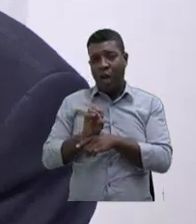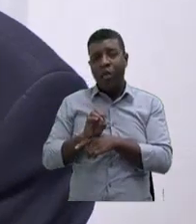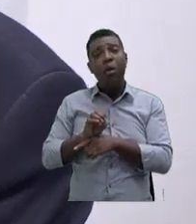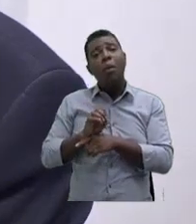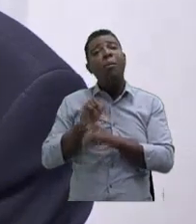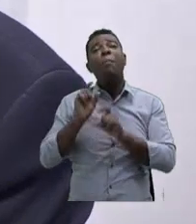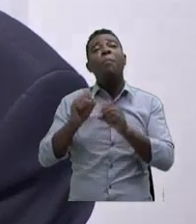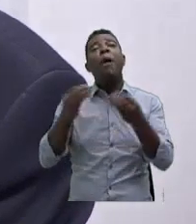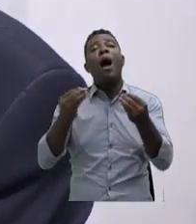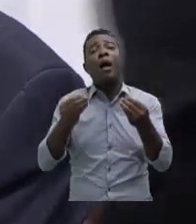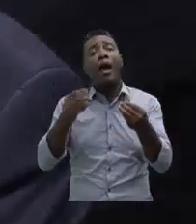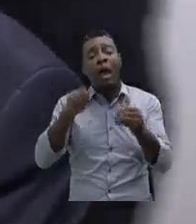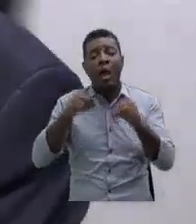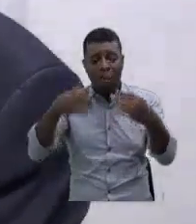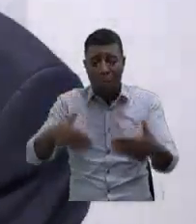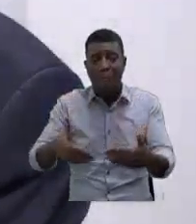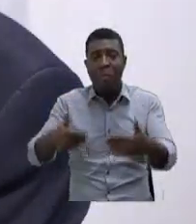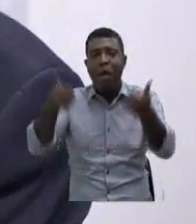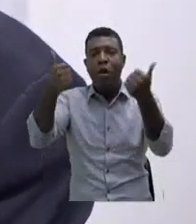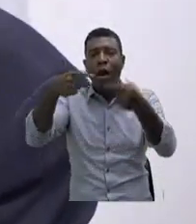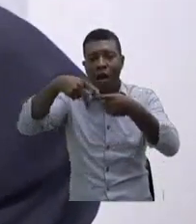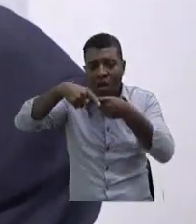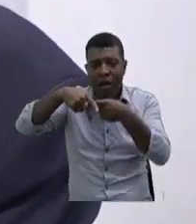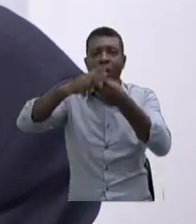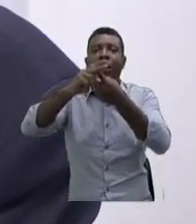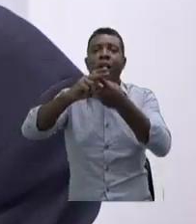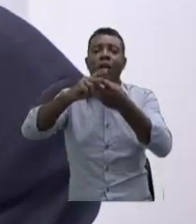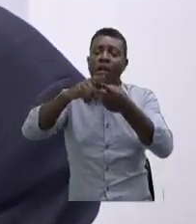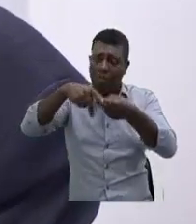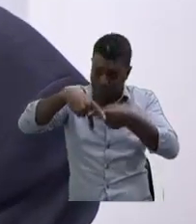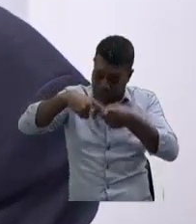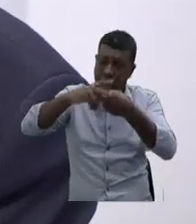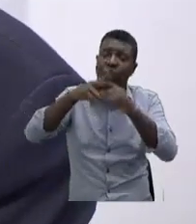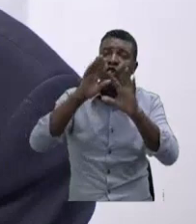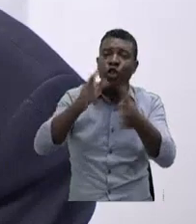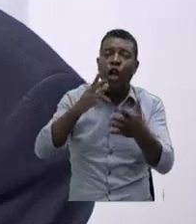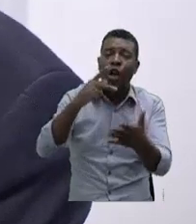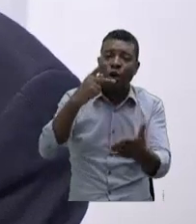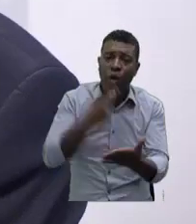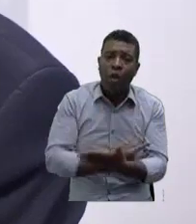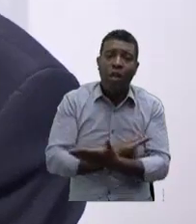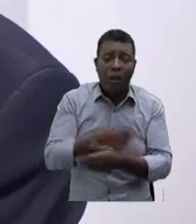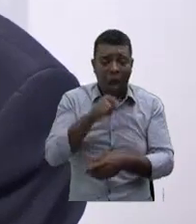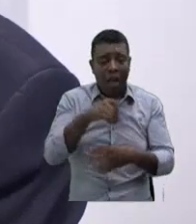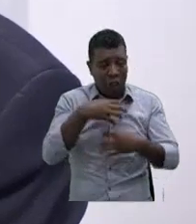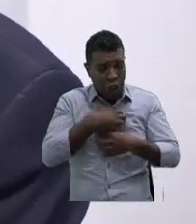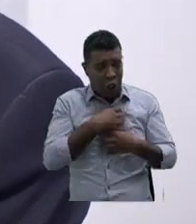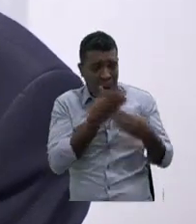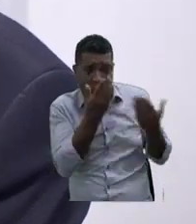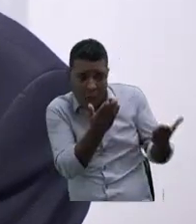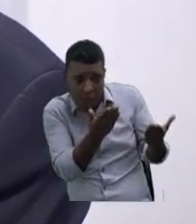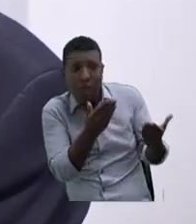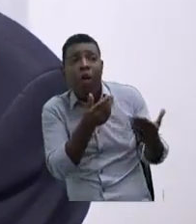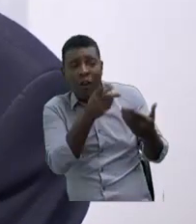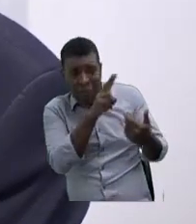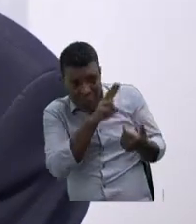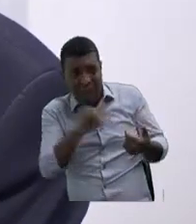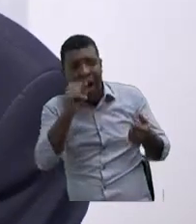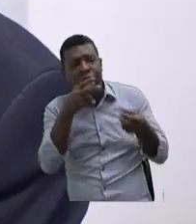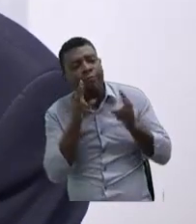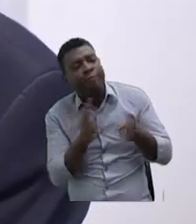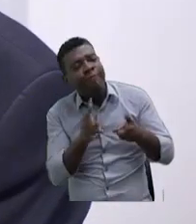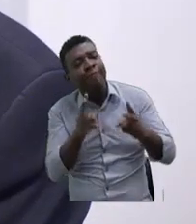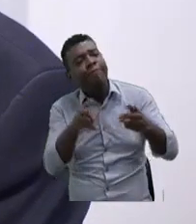acontecendo. Então, é dessa forma que nós vamos continuarmos caminhando em frente, valorizando a nossa